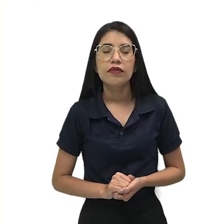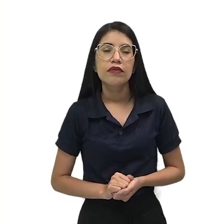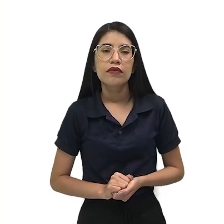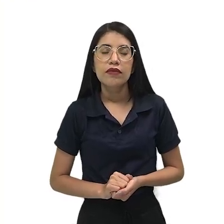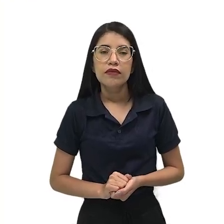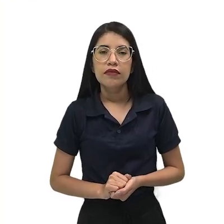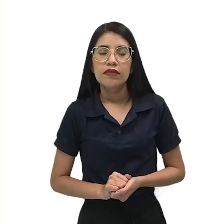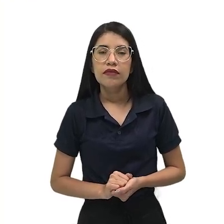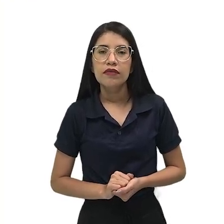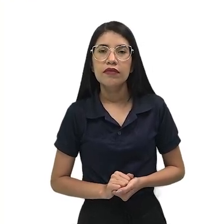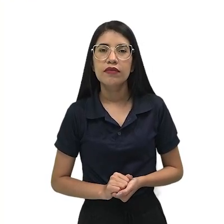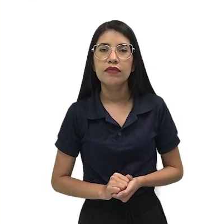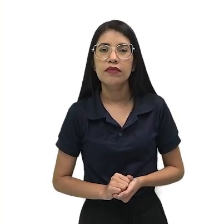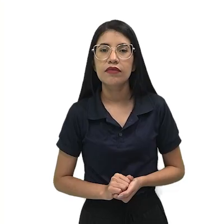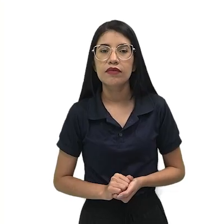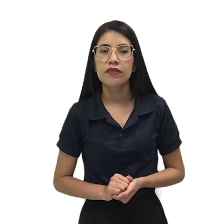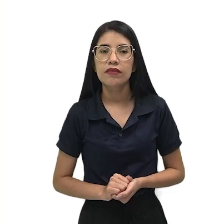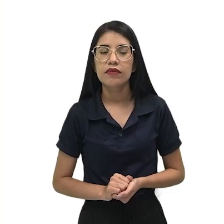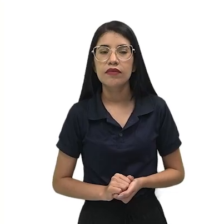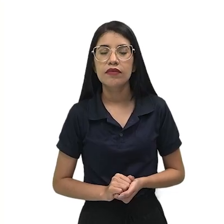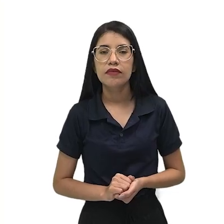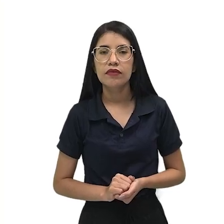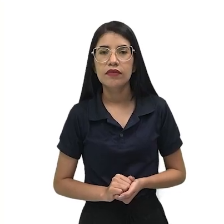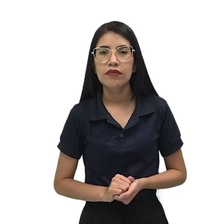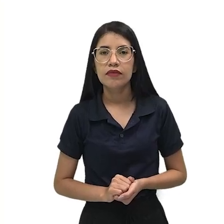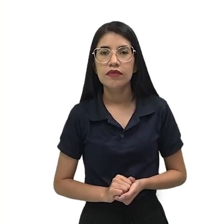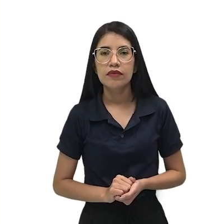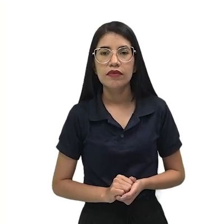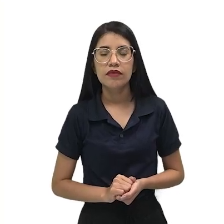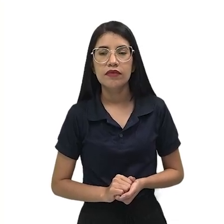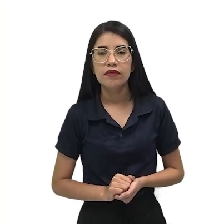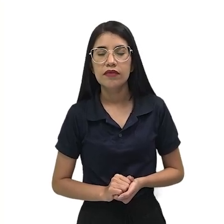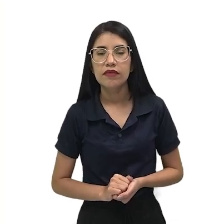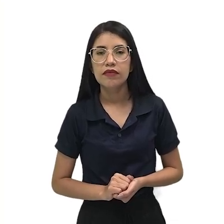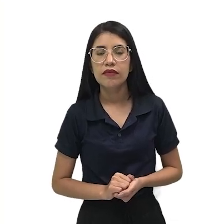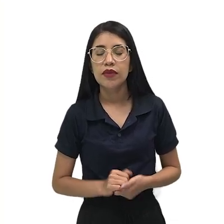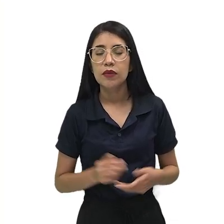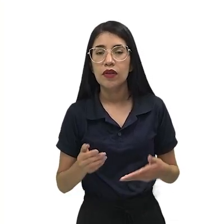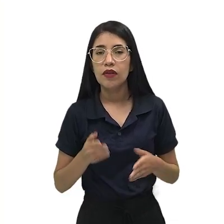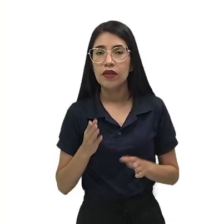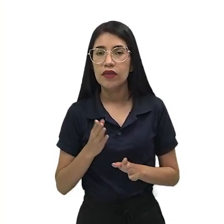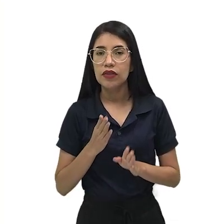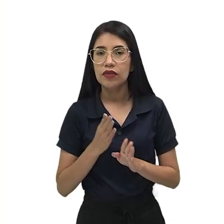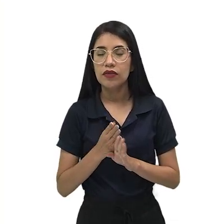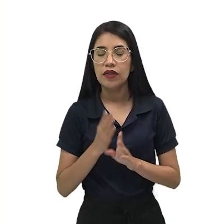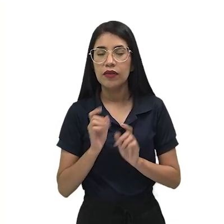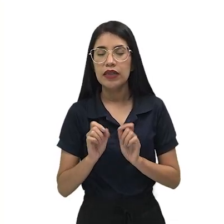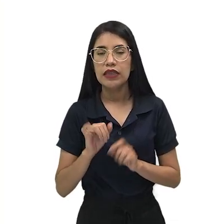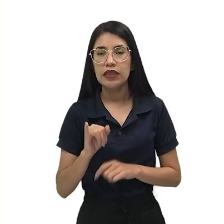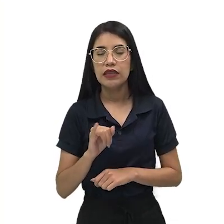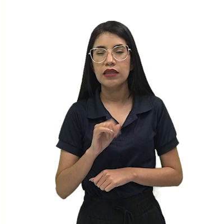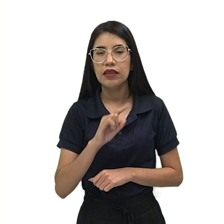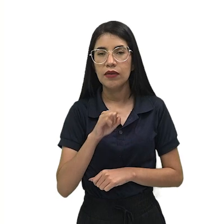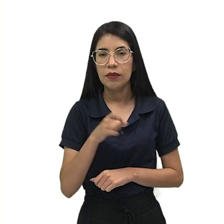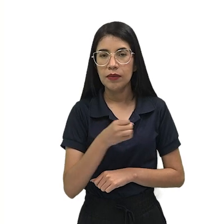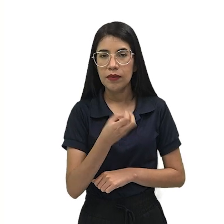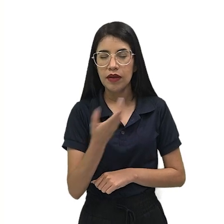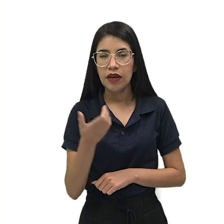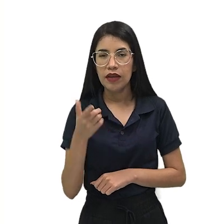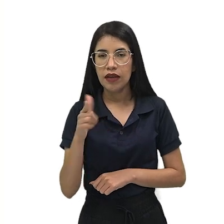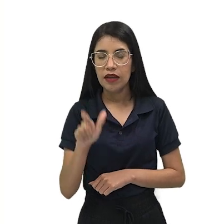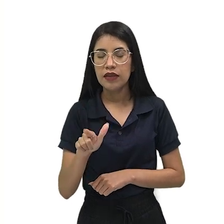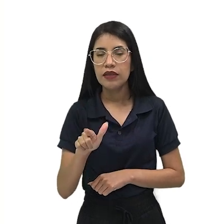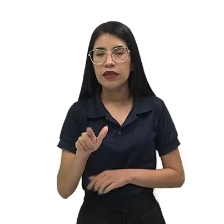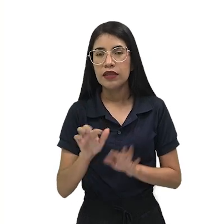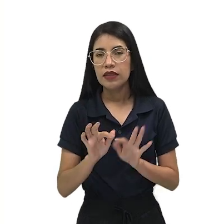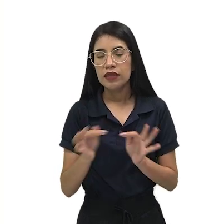Eu vou colocar logo um bocado, né? Vamos identificar se ela é uma dízima periódica simples ou